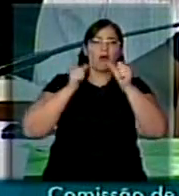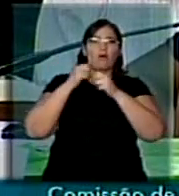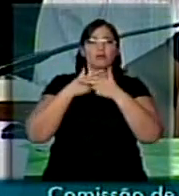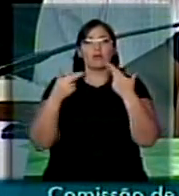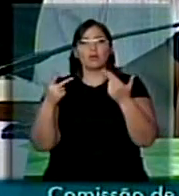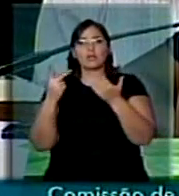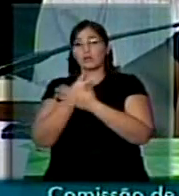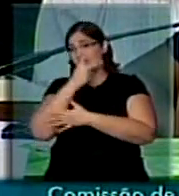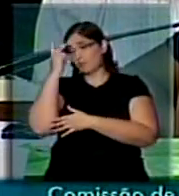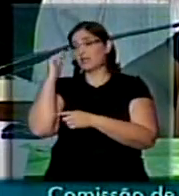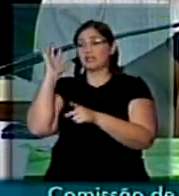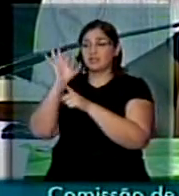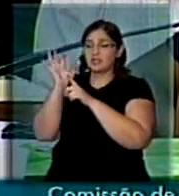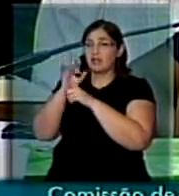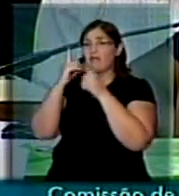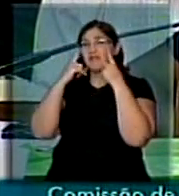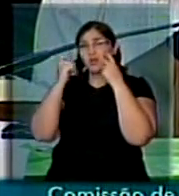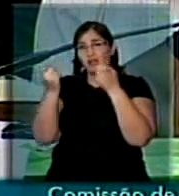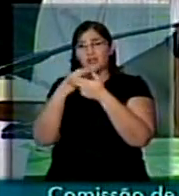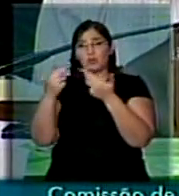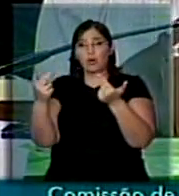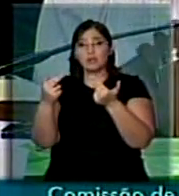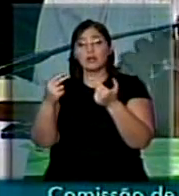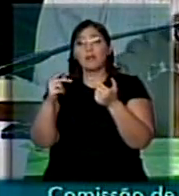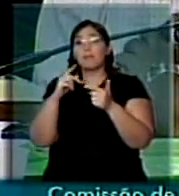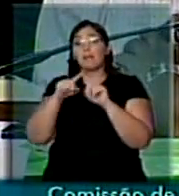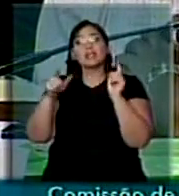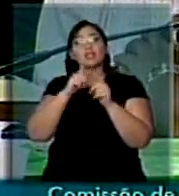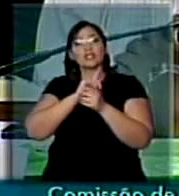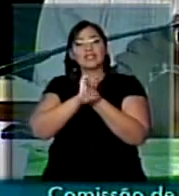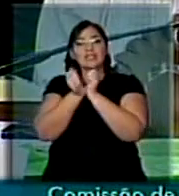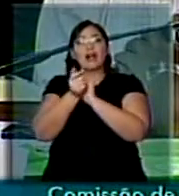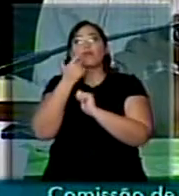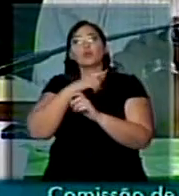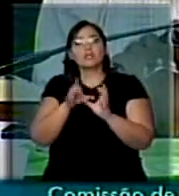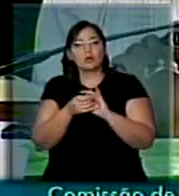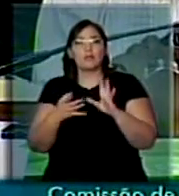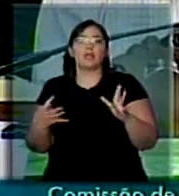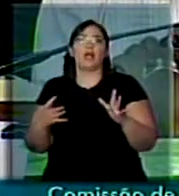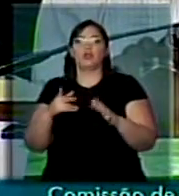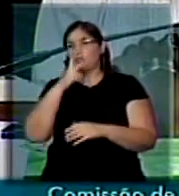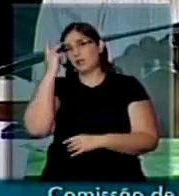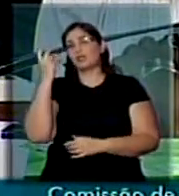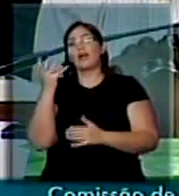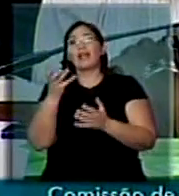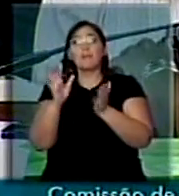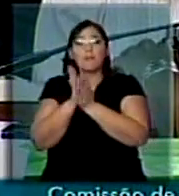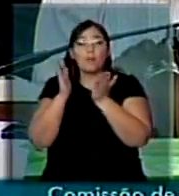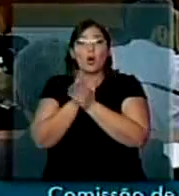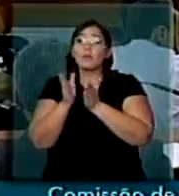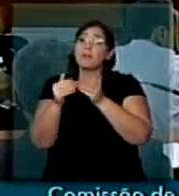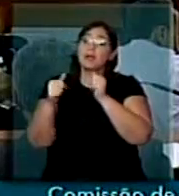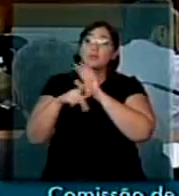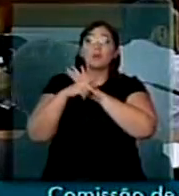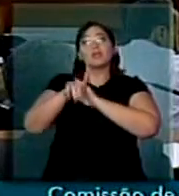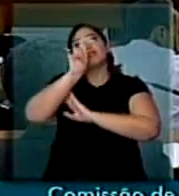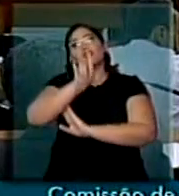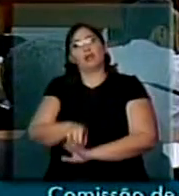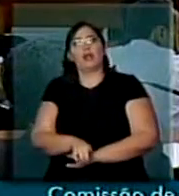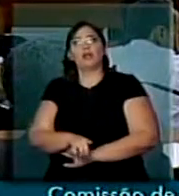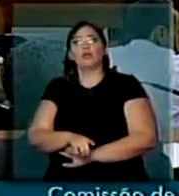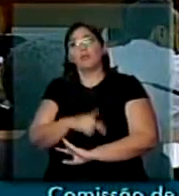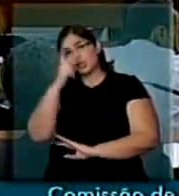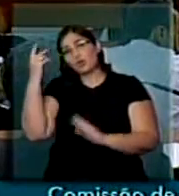duramente reprimidas com violência toda vez que os pobres brasileiros quiseram reivindicar os